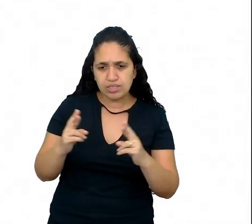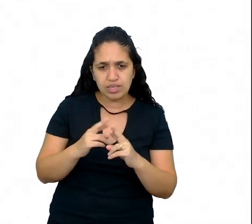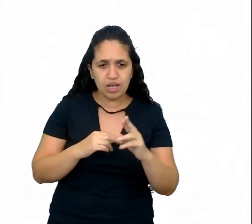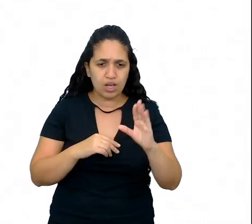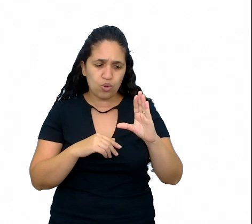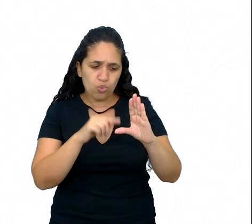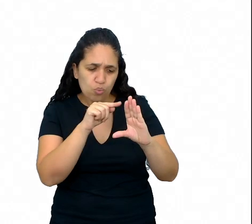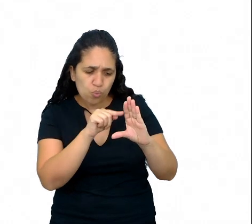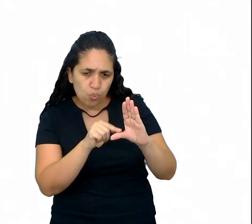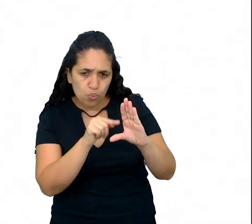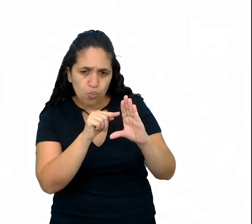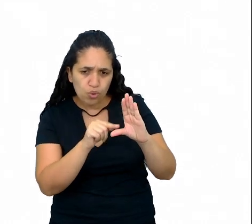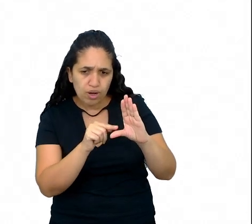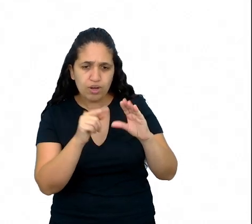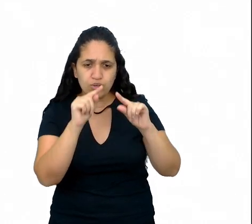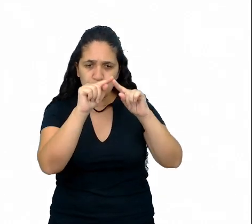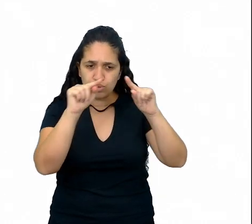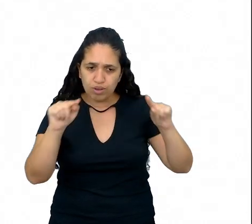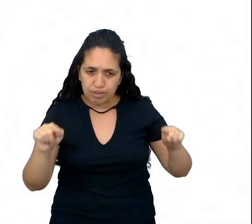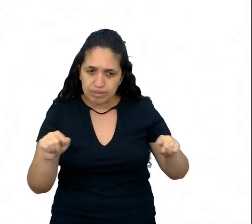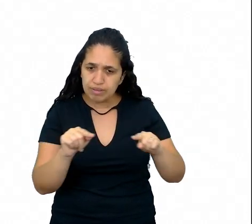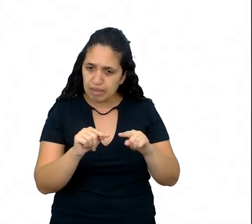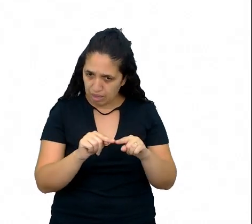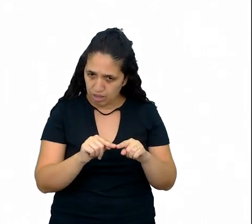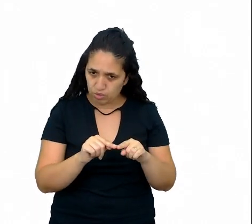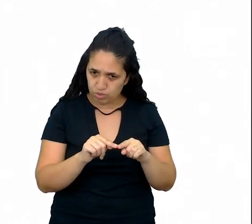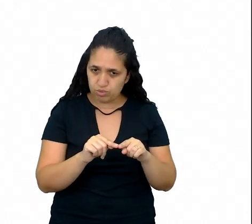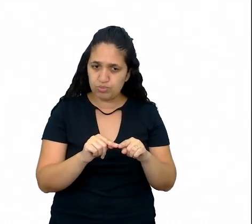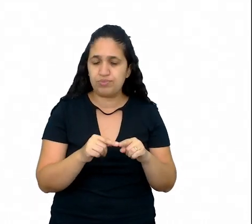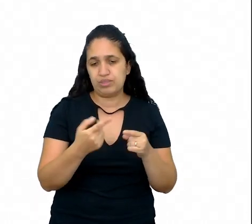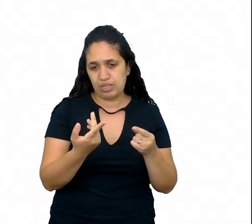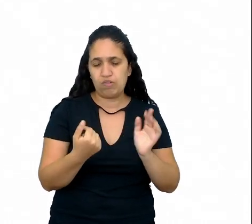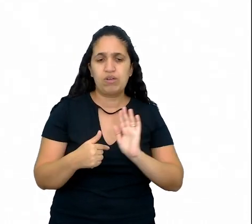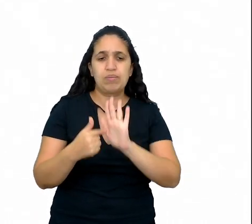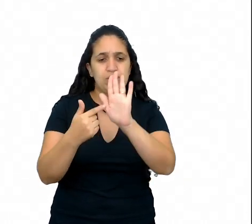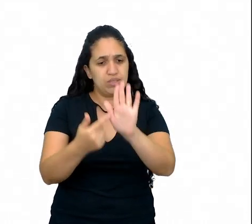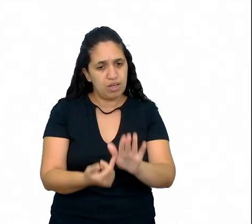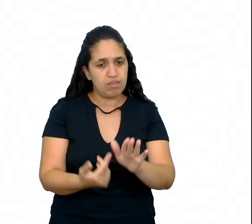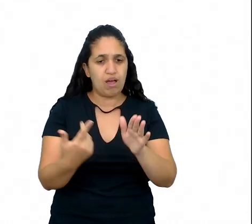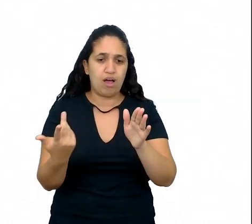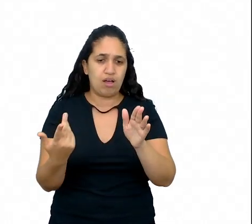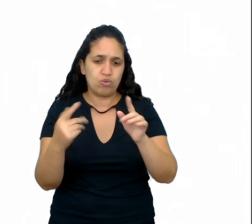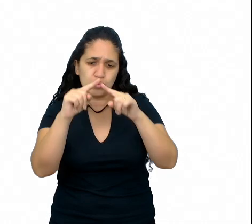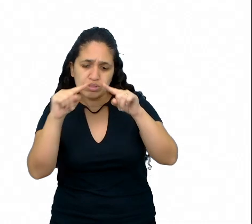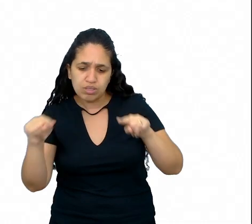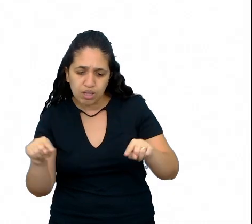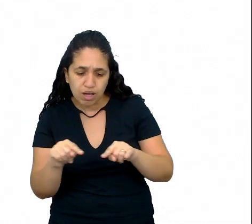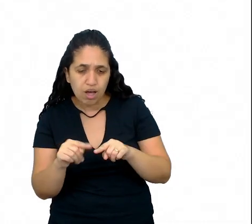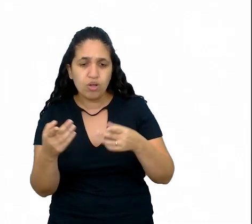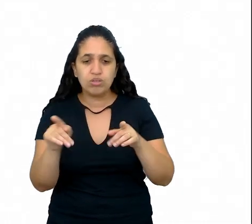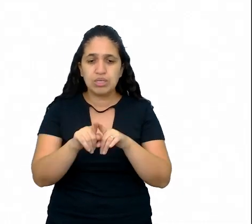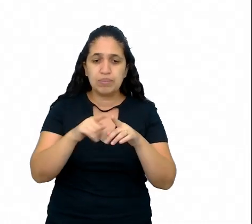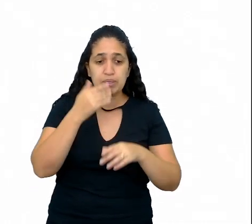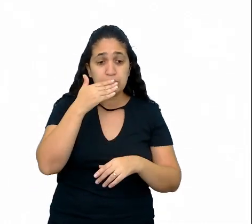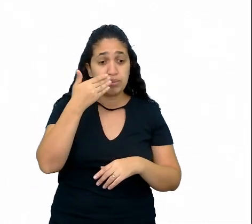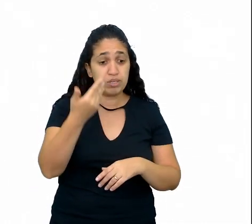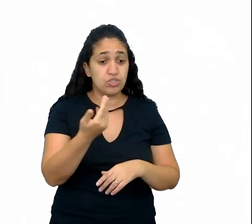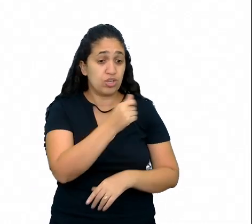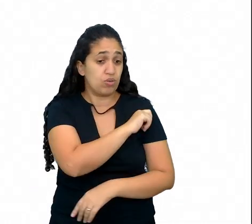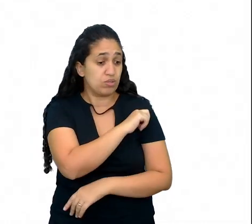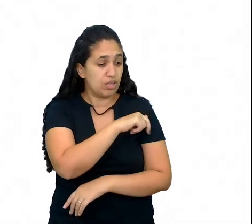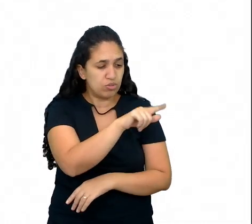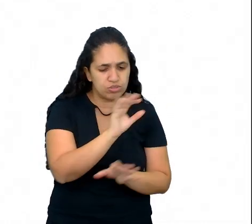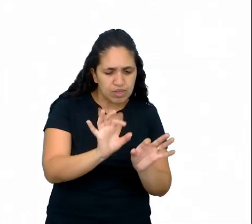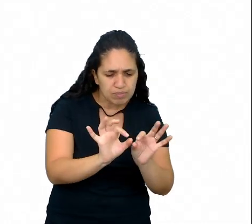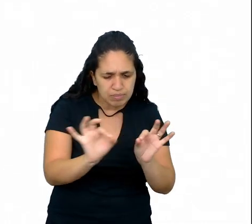aí é apresentado ali para eles sobre o triângulo, também é pedido que eles façam